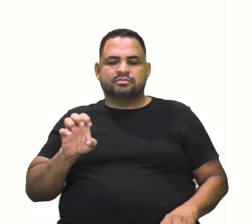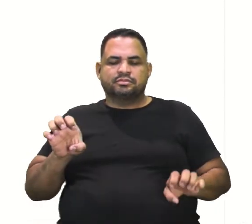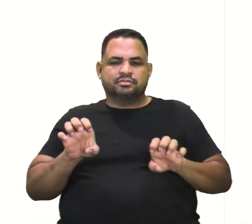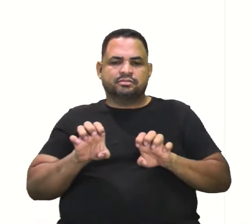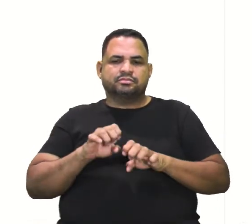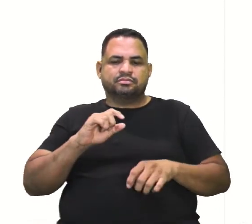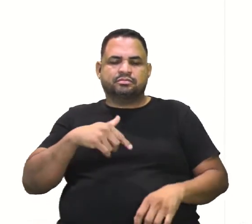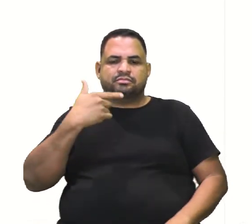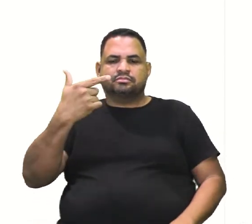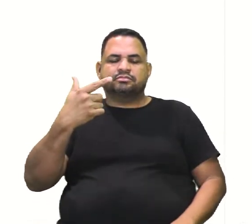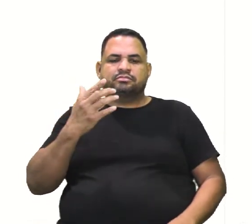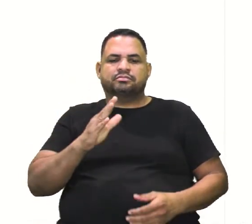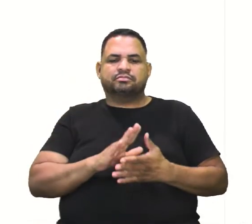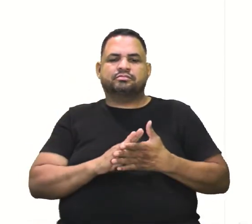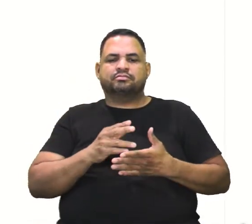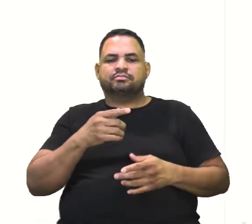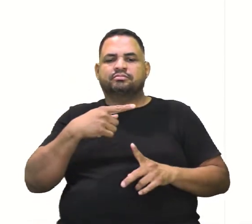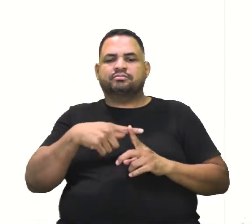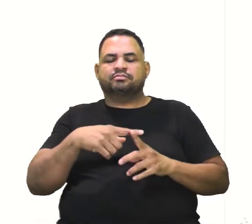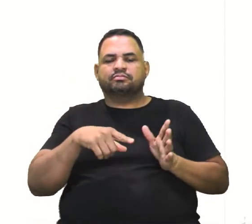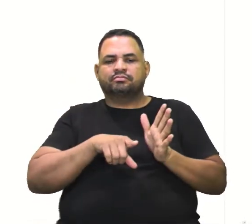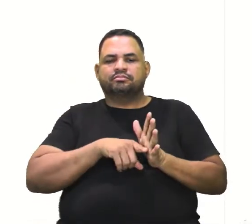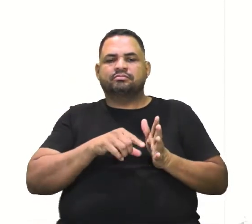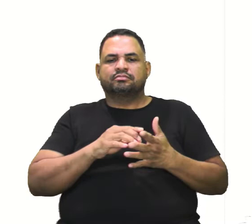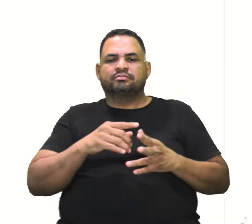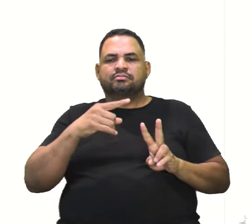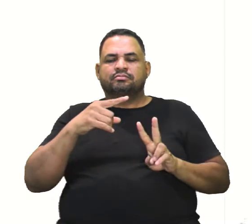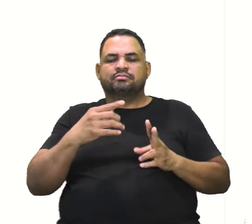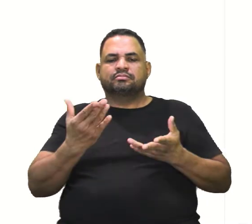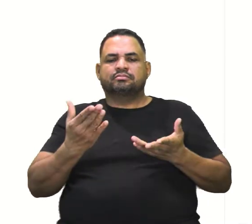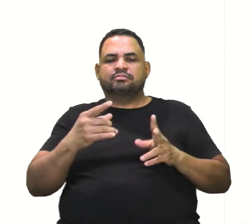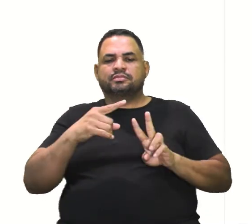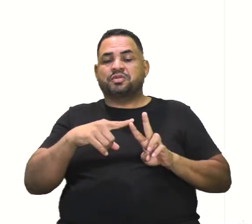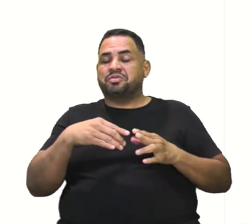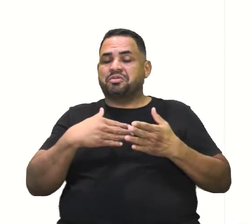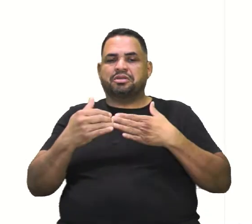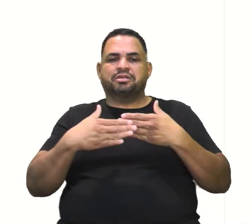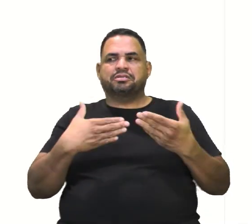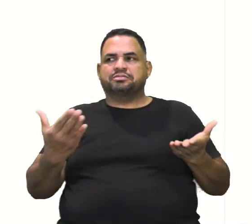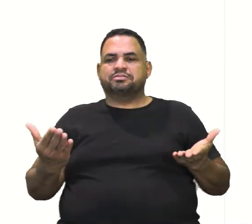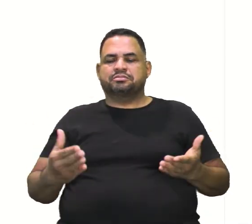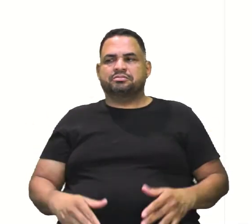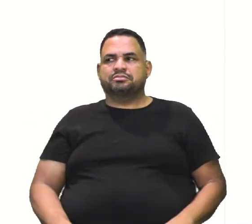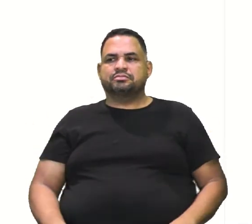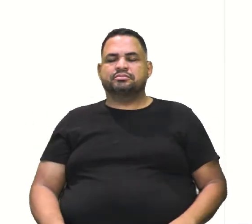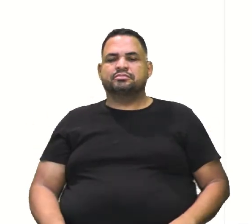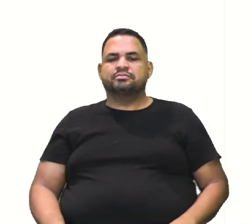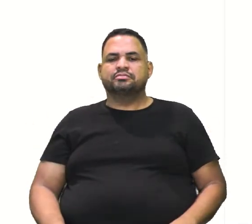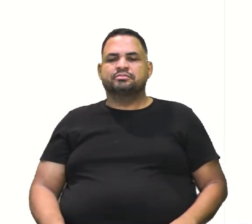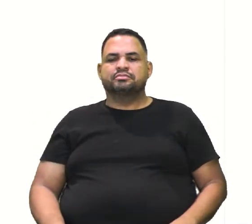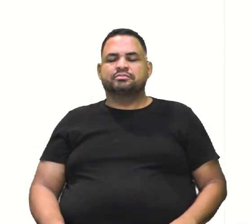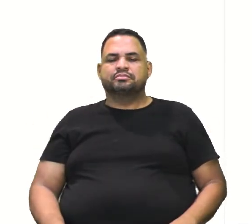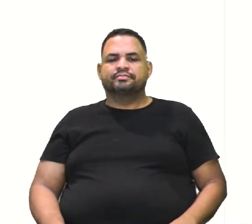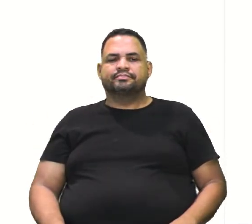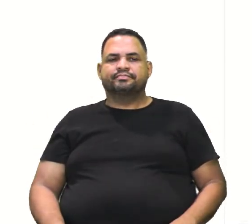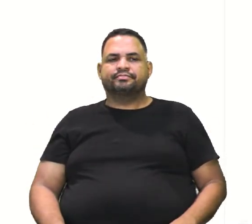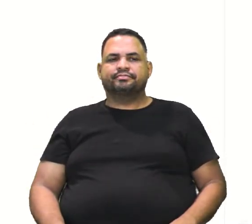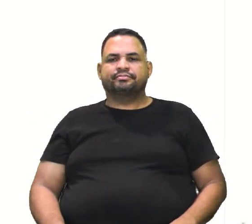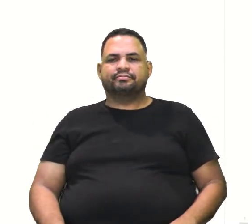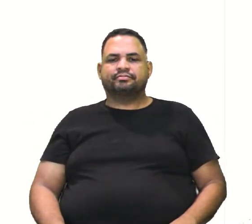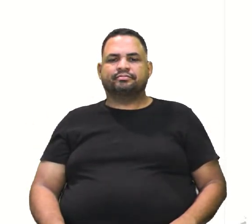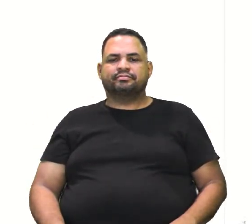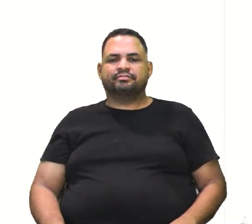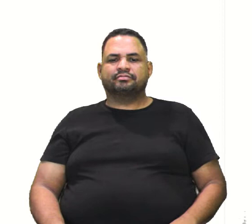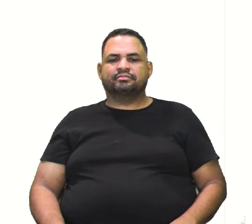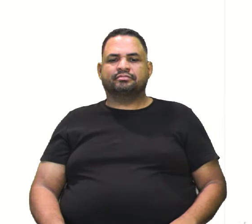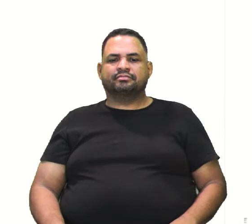uma expressão ao quadrado que a gente vai colocar mais ou menos a determinada raiz, né? Então é isso. Mas eu ainda não